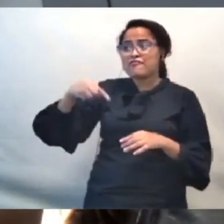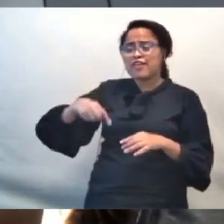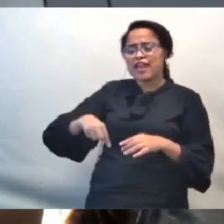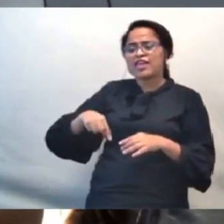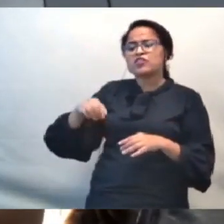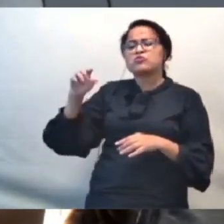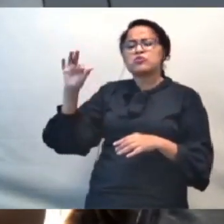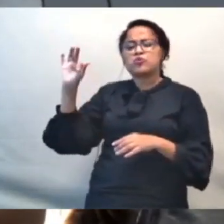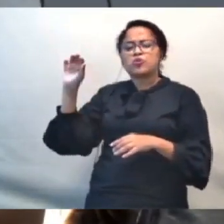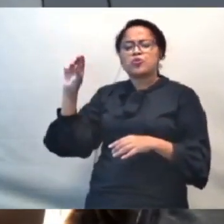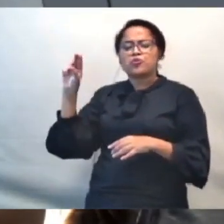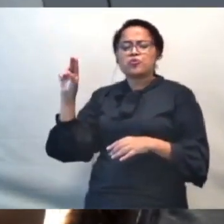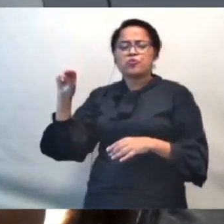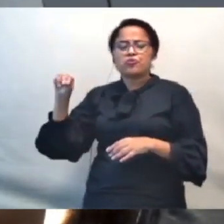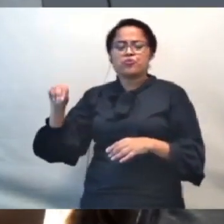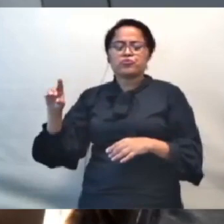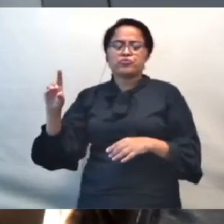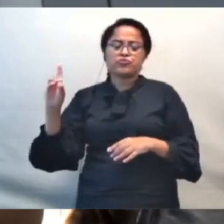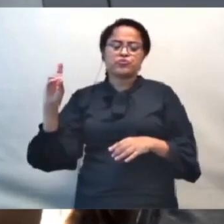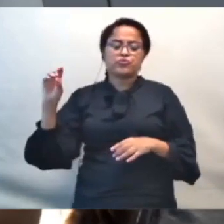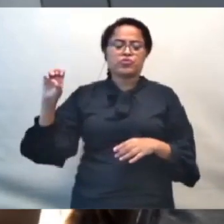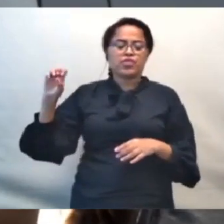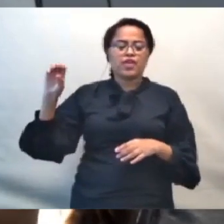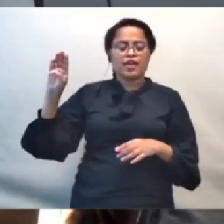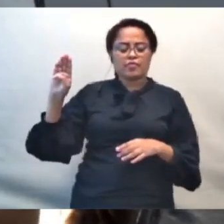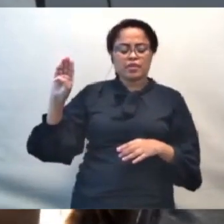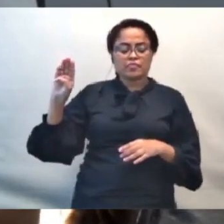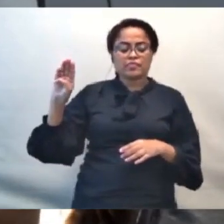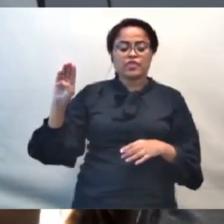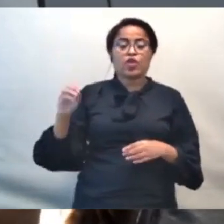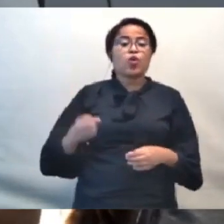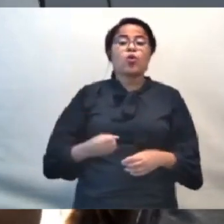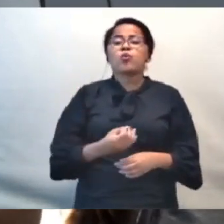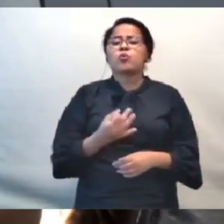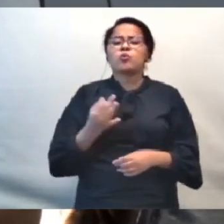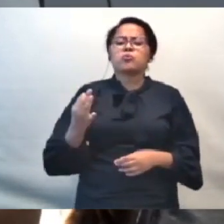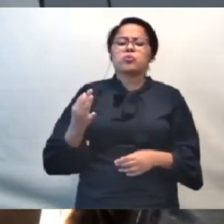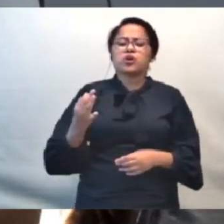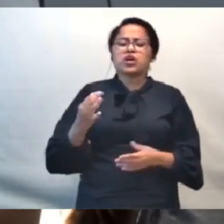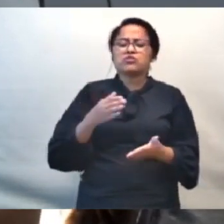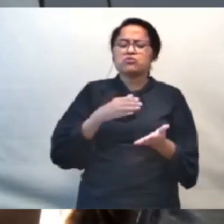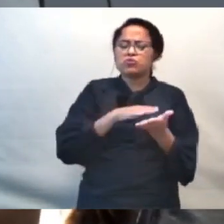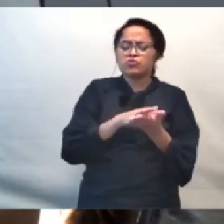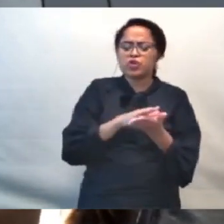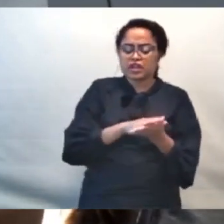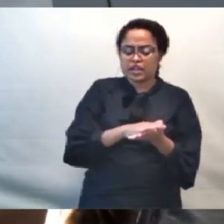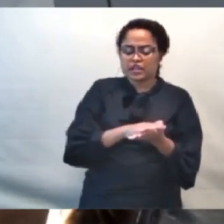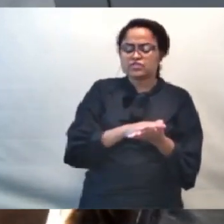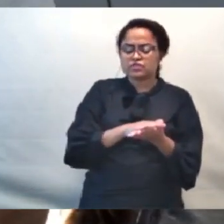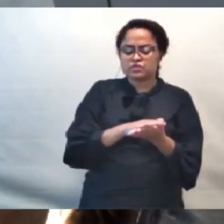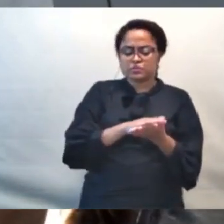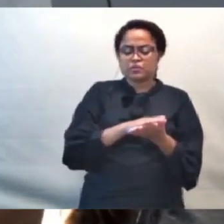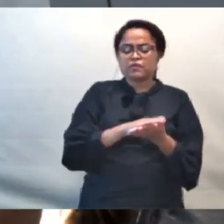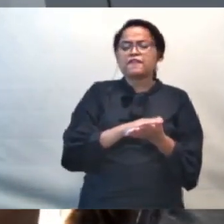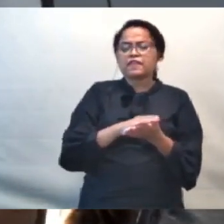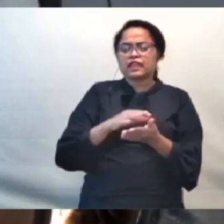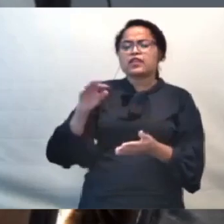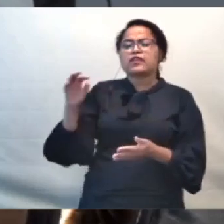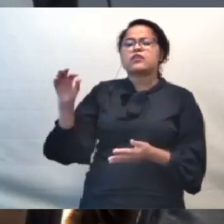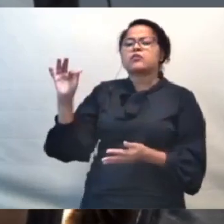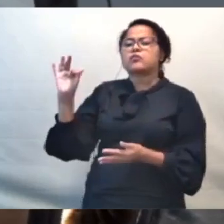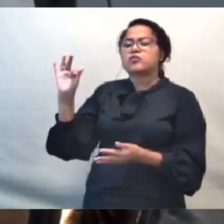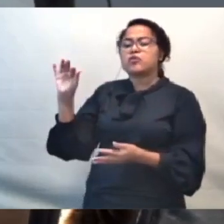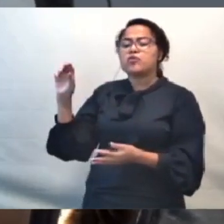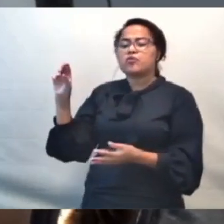também, quanto foi gasto nesse primeiro trimestre utilizando o Fundeb, né, que é para salário, e o que